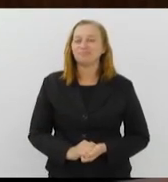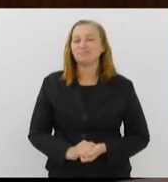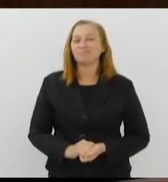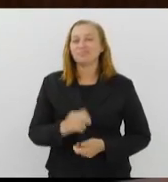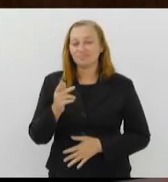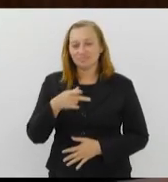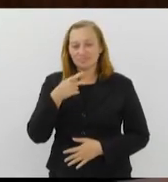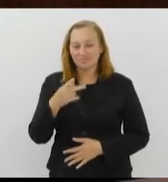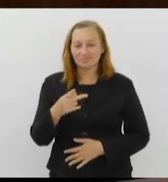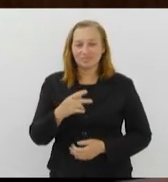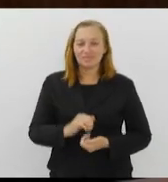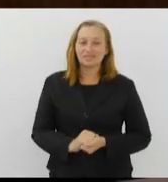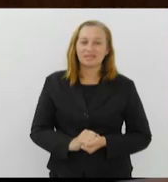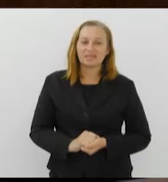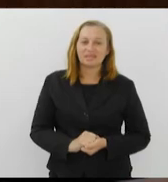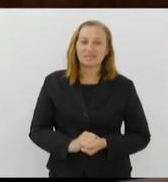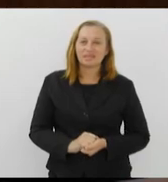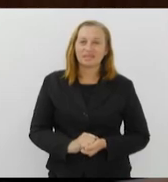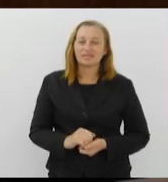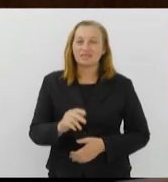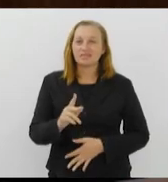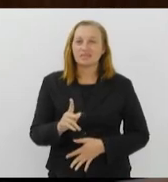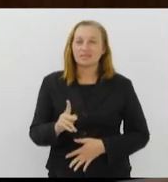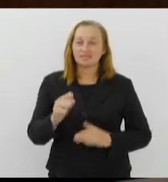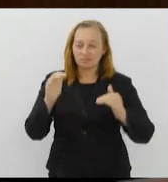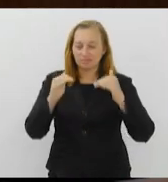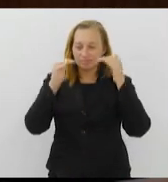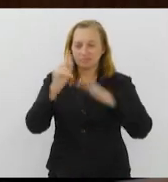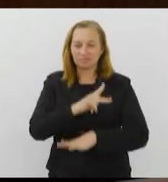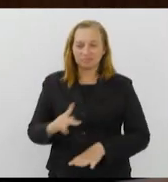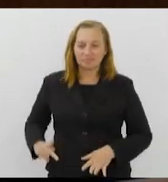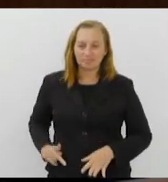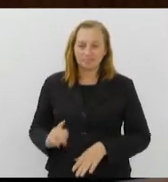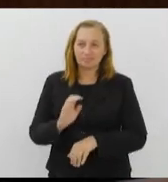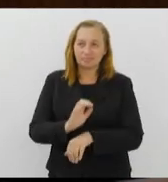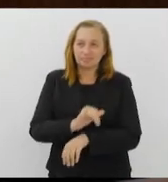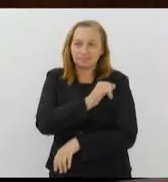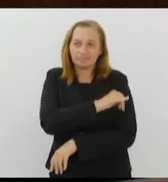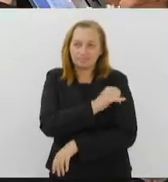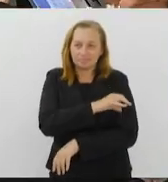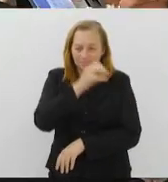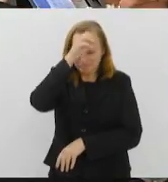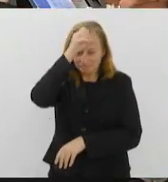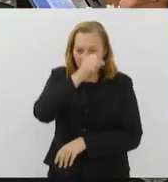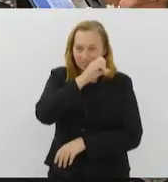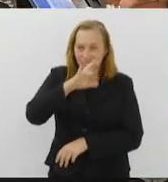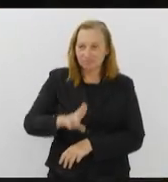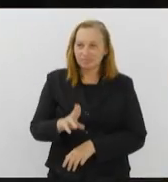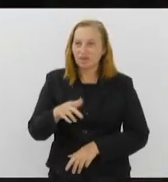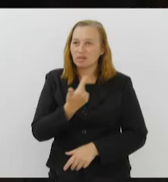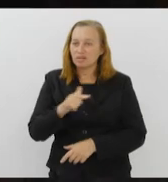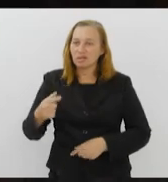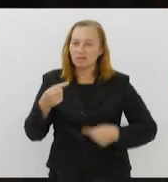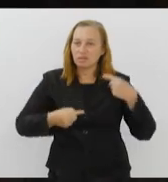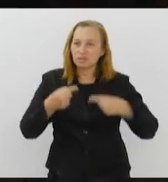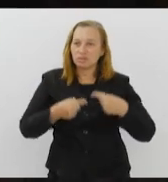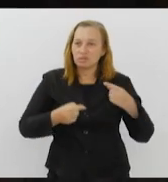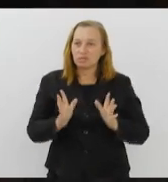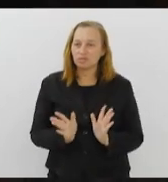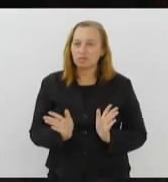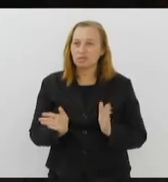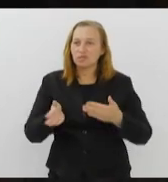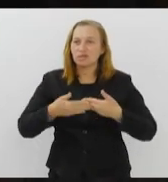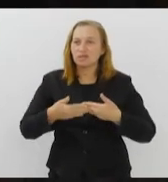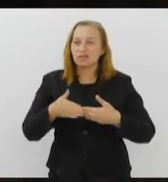intervenção, nobilíssima presidente do Poder Legislativo do Estado do Rio de Janeiro. Tia Ju. Não havendo mais quem queira discutir, encerrada